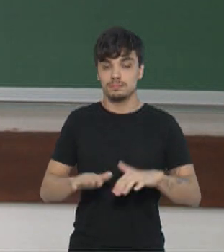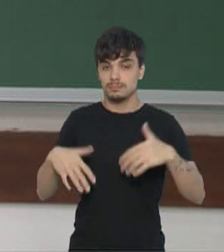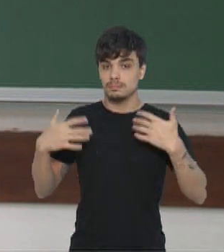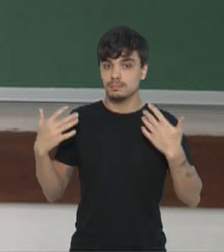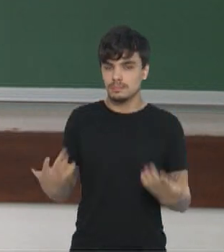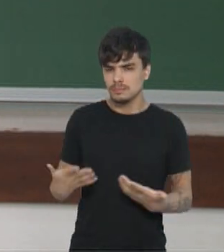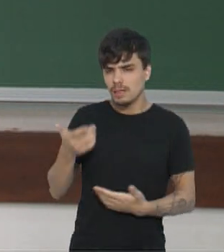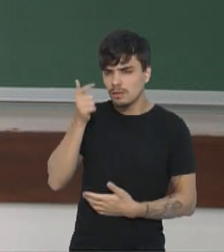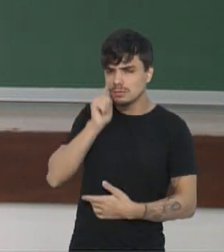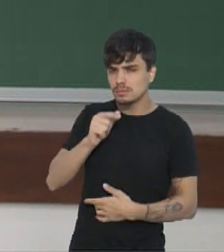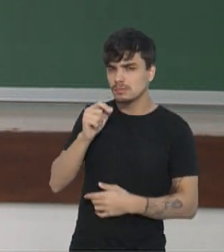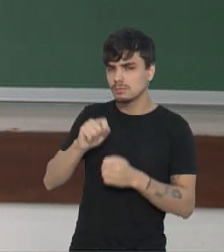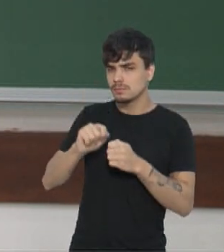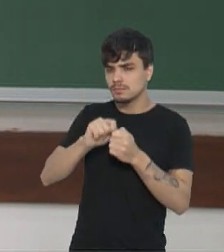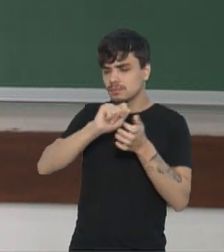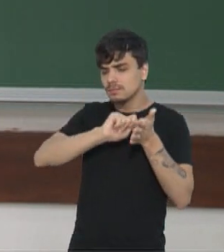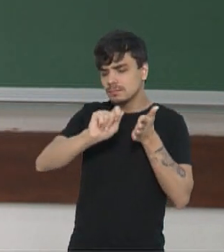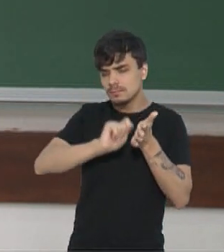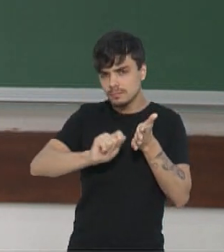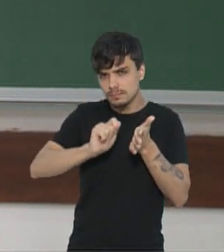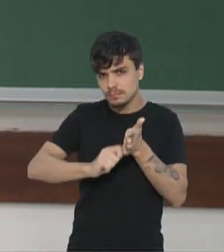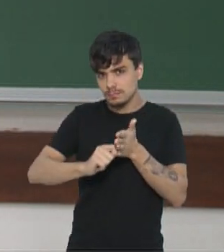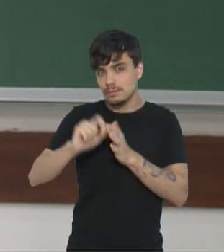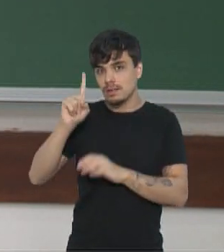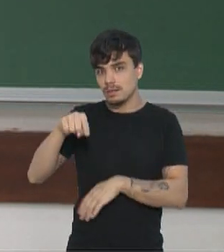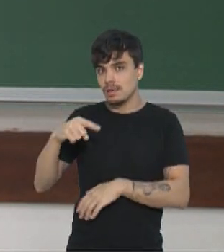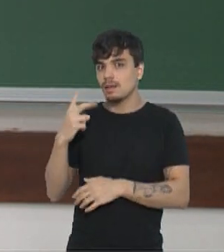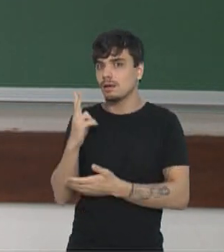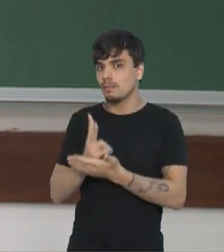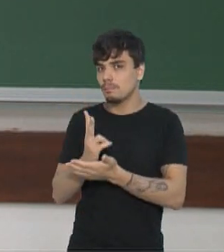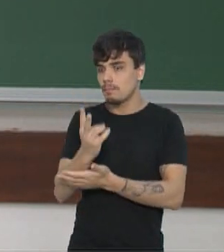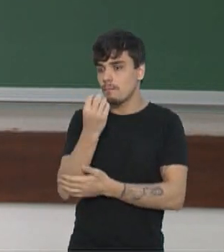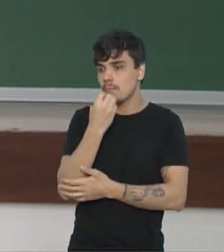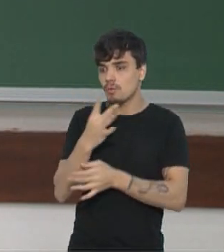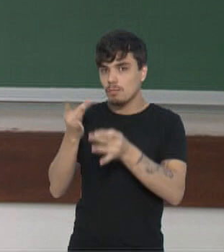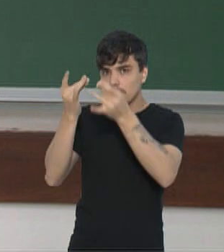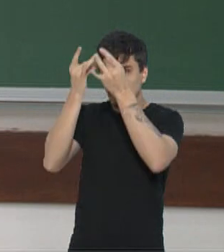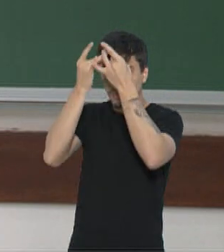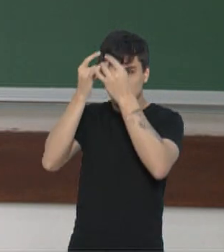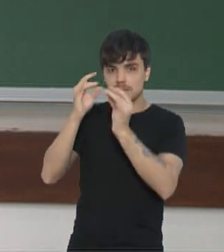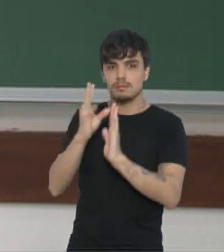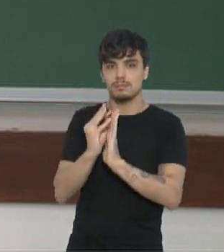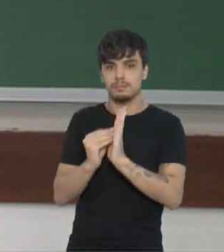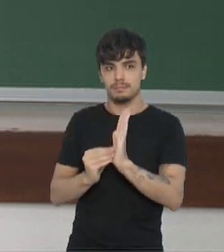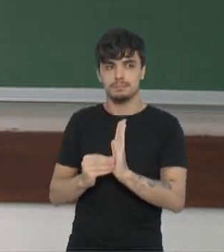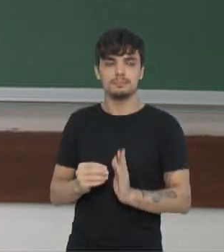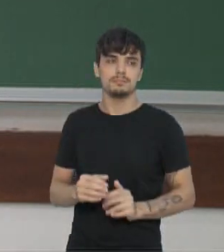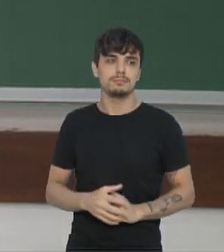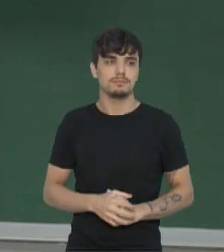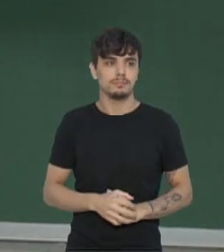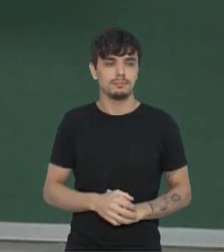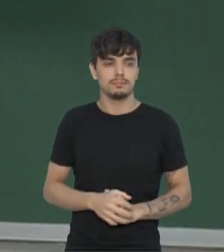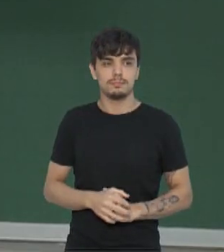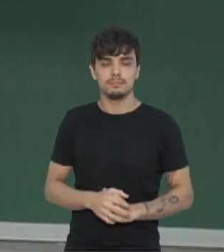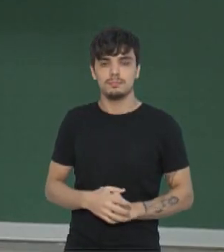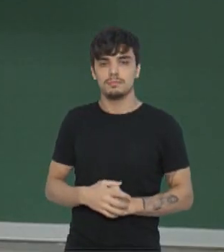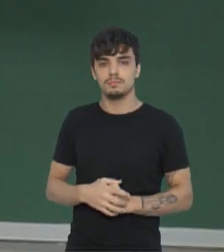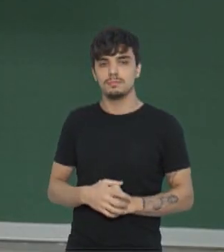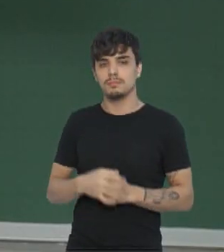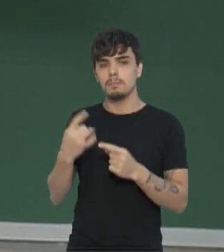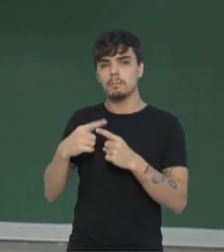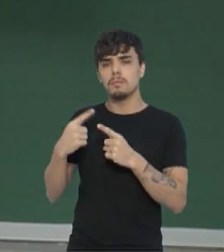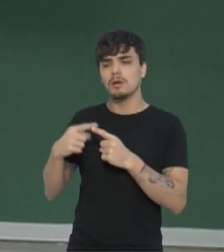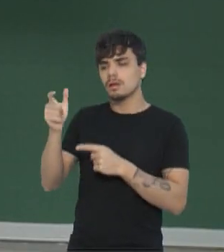Então, conseguiu fazer a tua anotação? Isso é sempre bom para fixar o conteúdo. Vamos lá. Por que